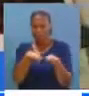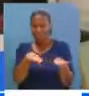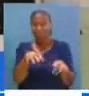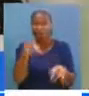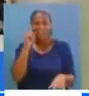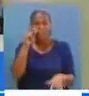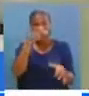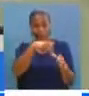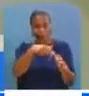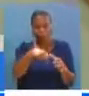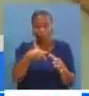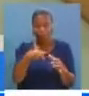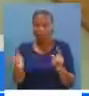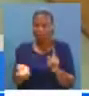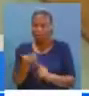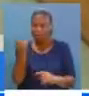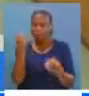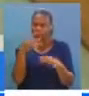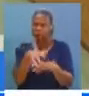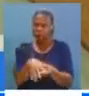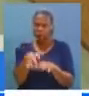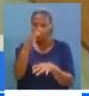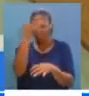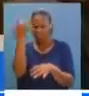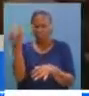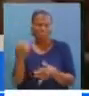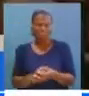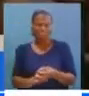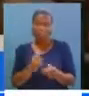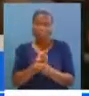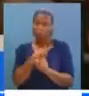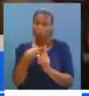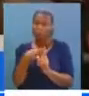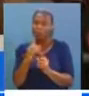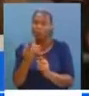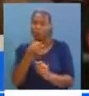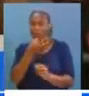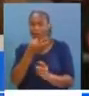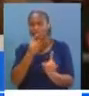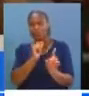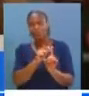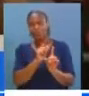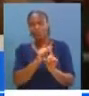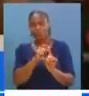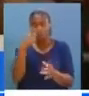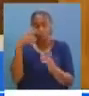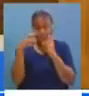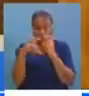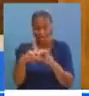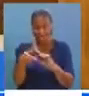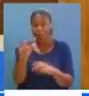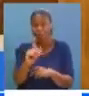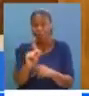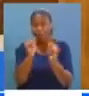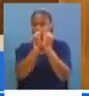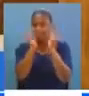os que aqui chegam conseguem inserir-se com facilidade. Algo positivo quando se fala especificamente na investigação e